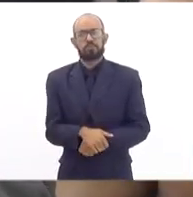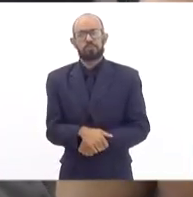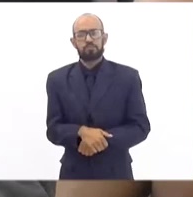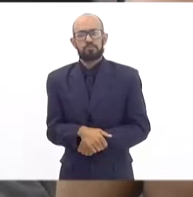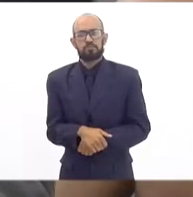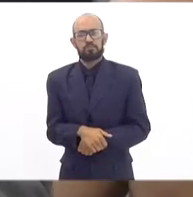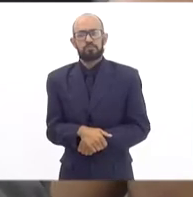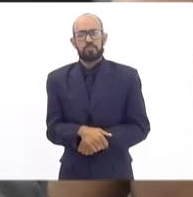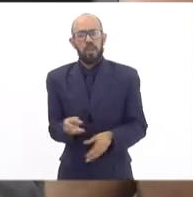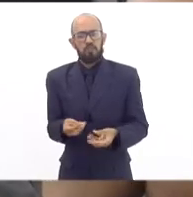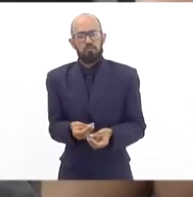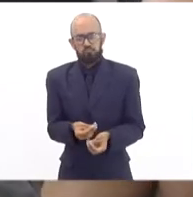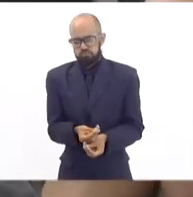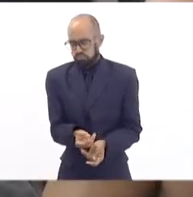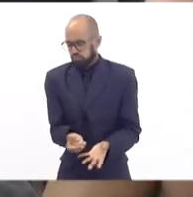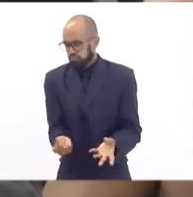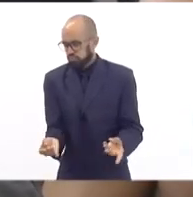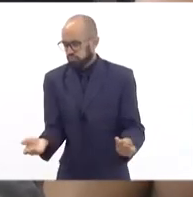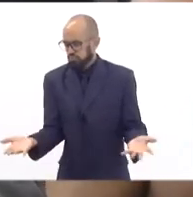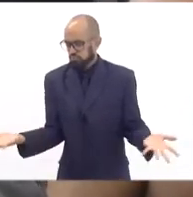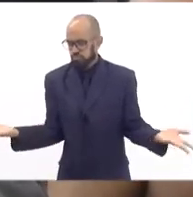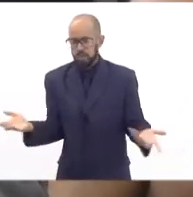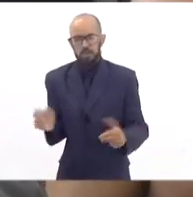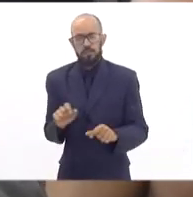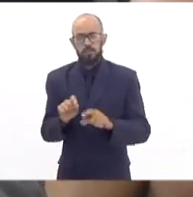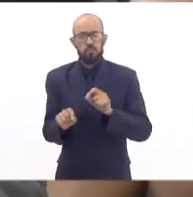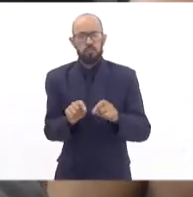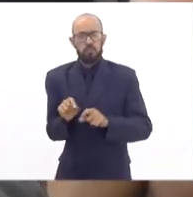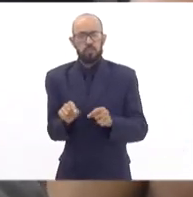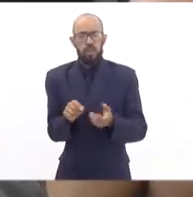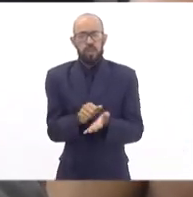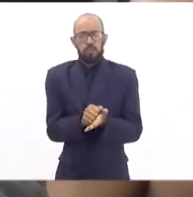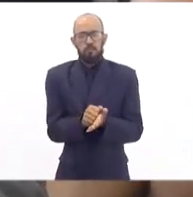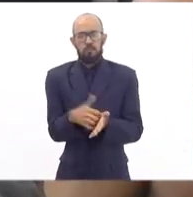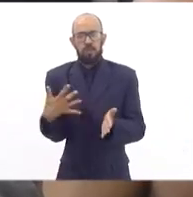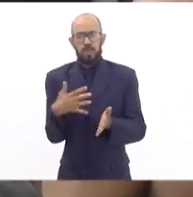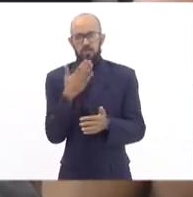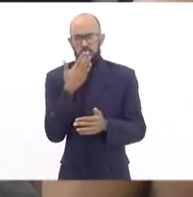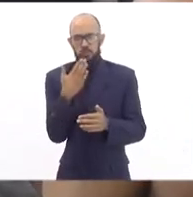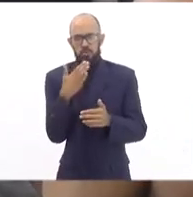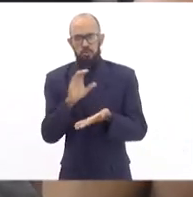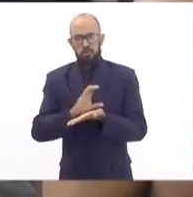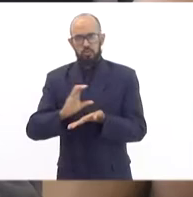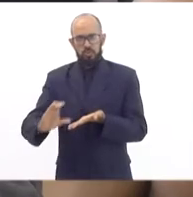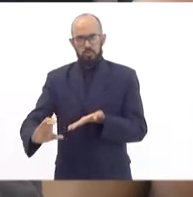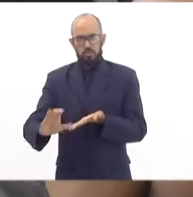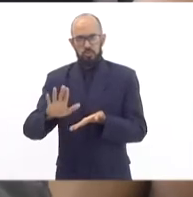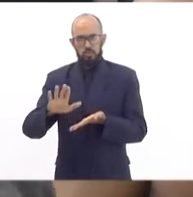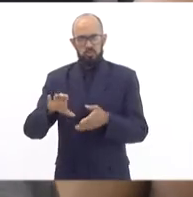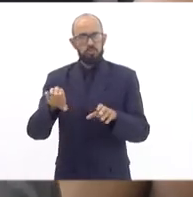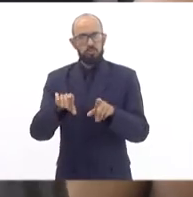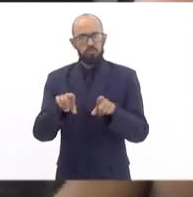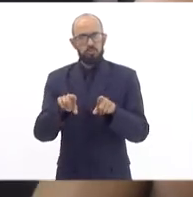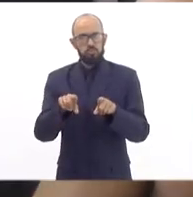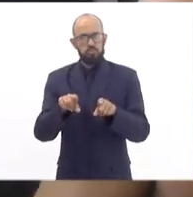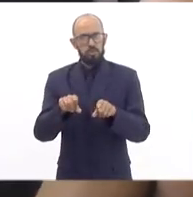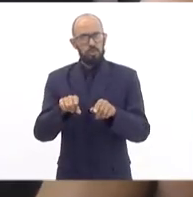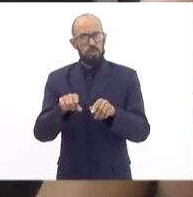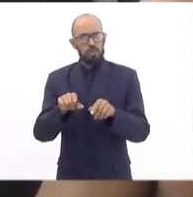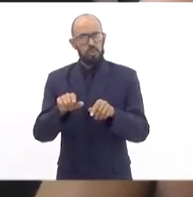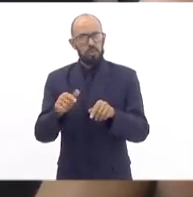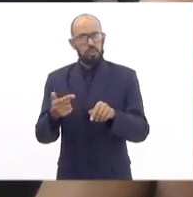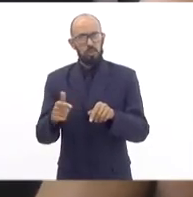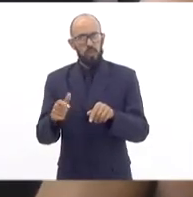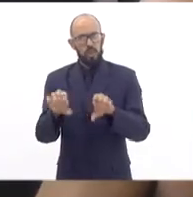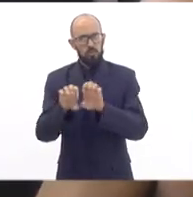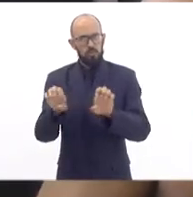está pulverizado em muitos outros tipos de investimentos, mesmo estruturante. Então, já deixo a